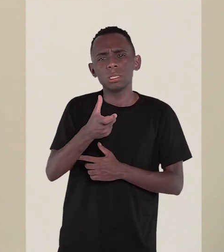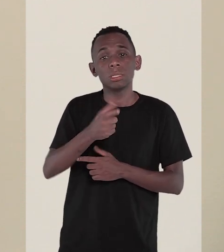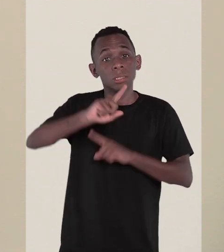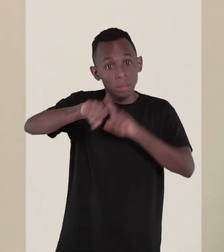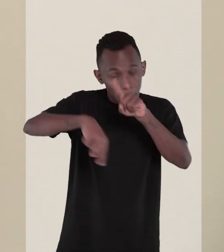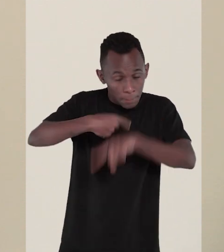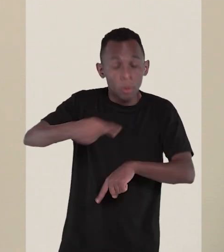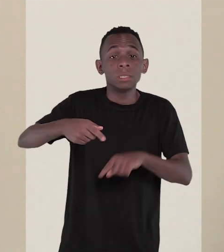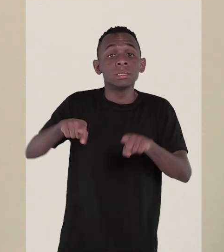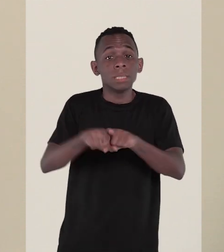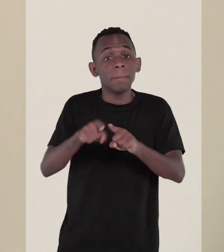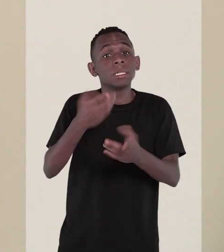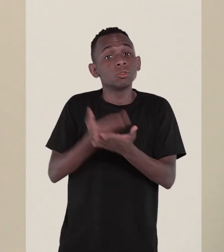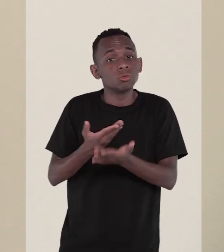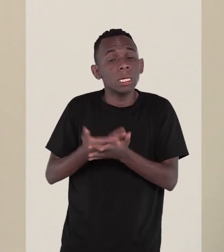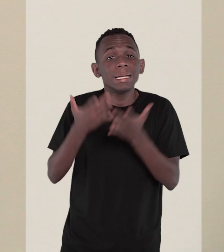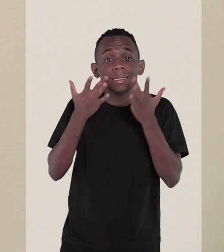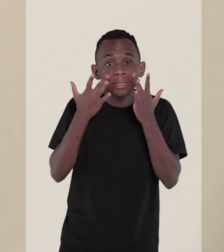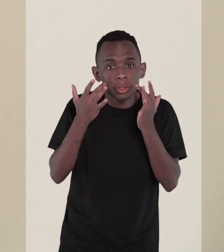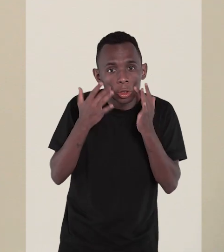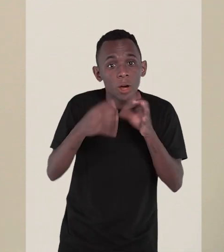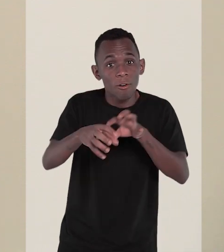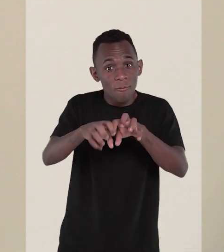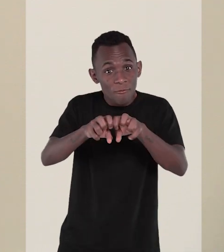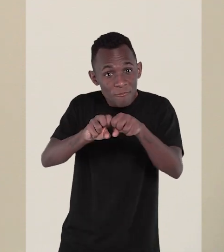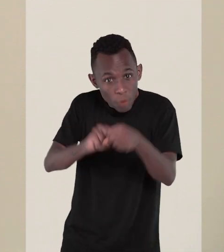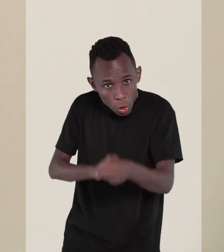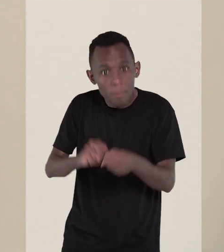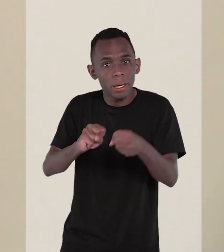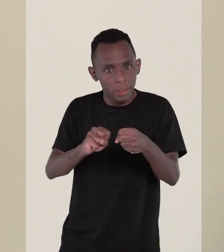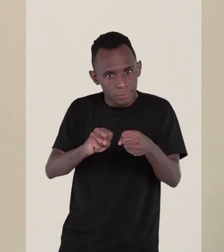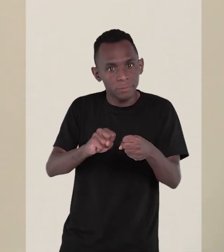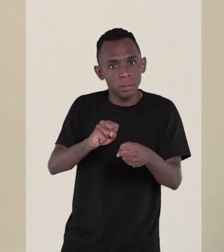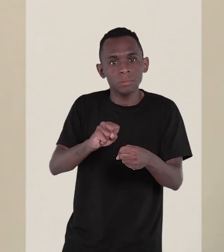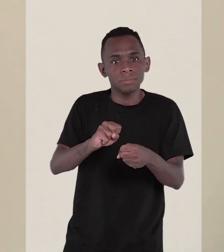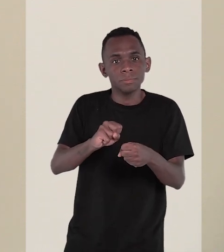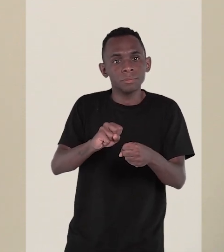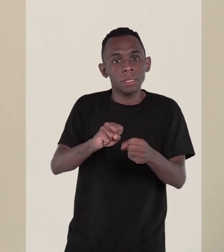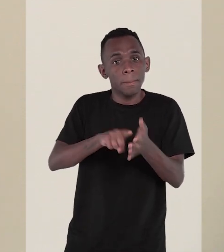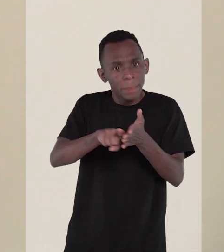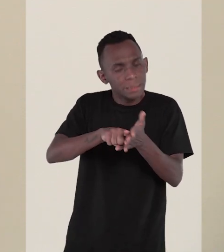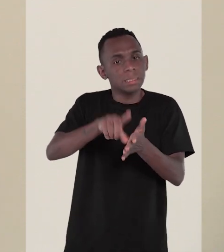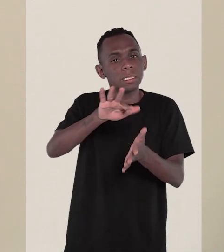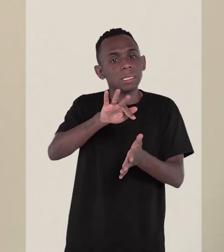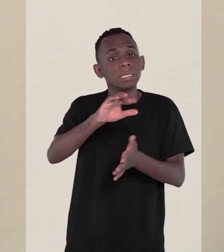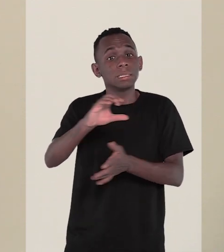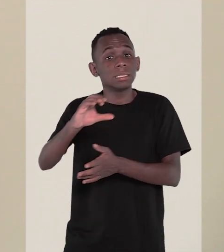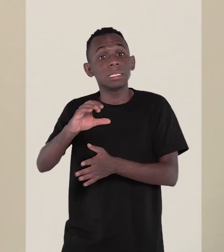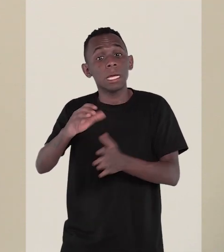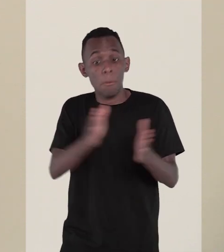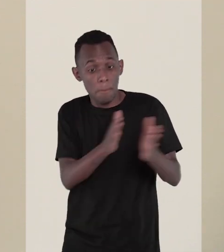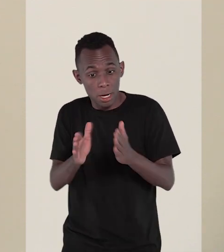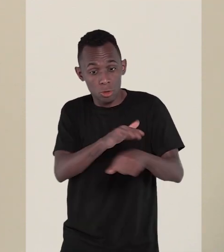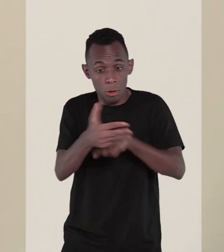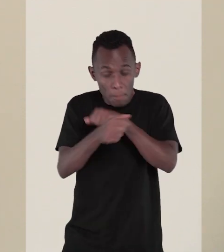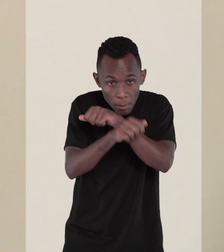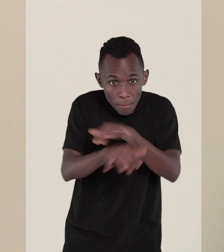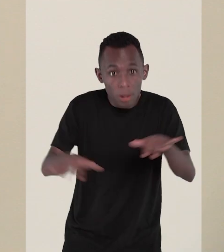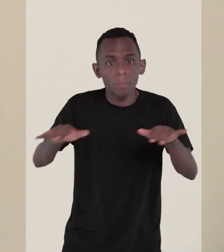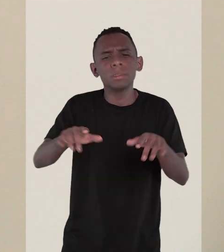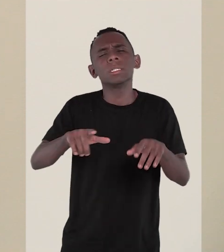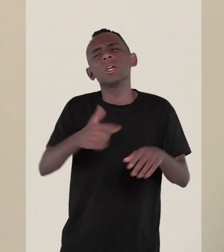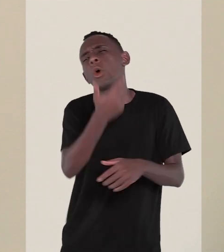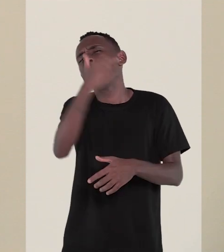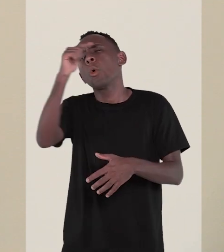interessante ter feito. Depois fiz a faculdade de teatro, me formei, entreguei meu TCC no meio da pandemia, e assim tenho